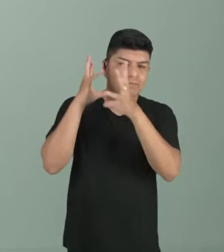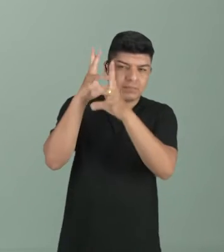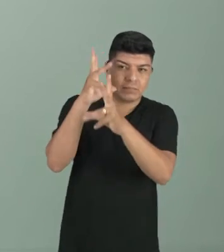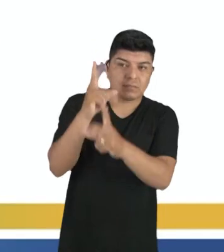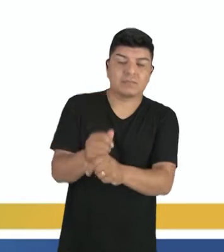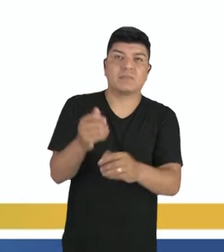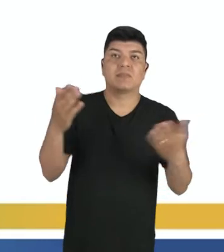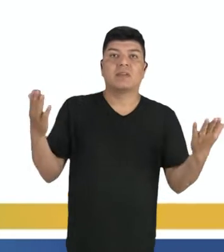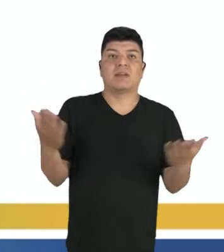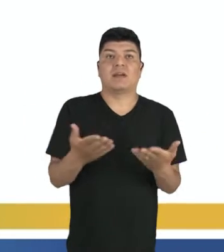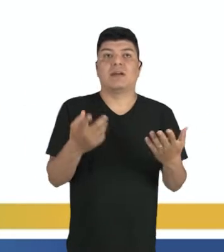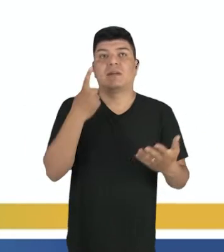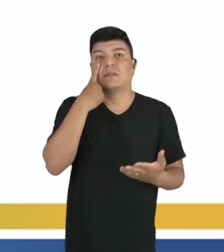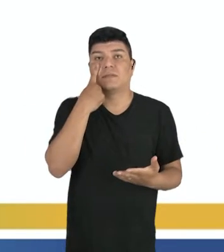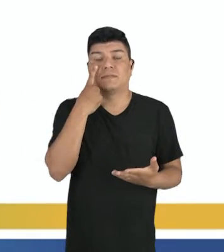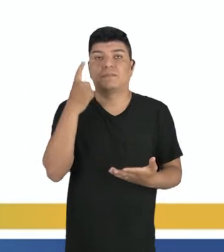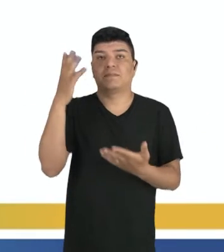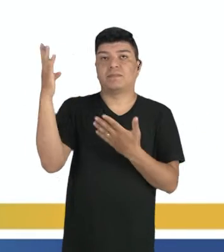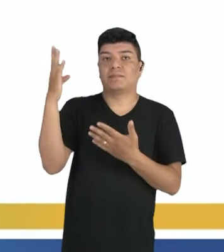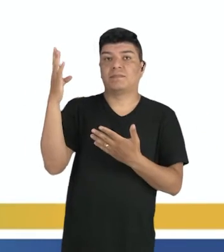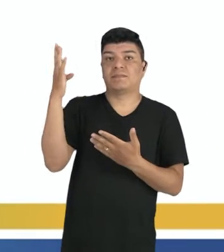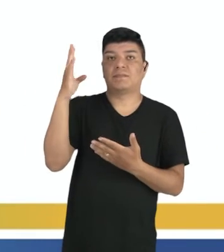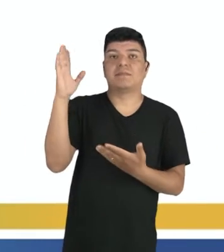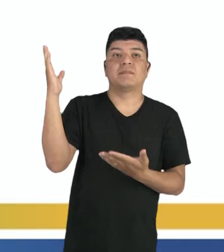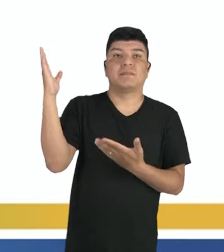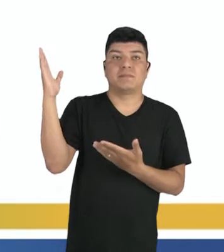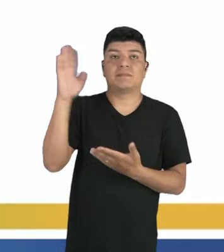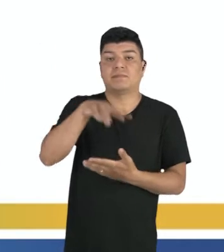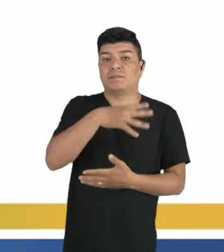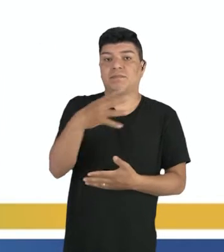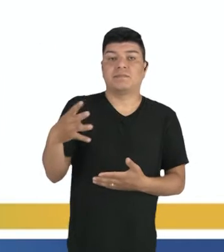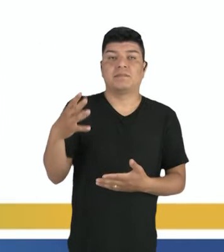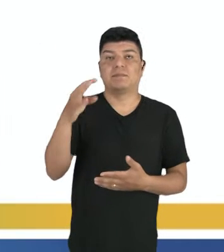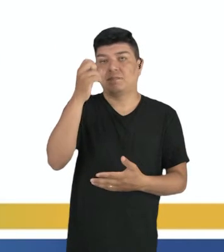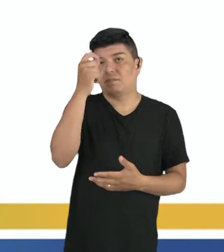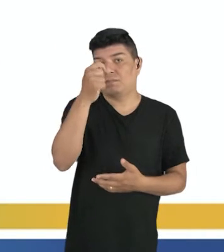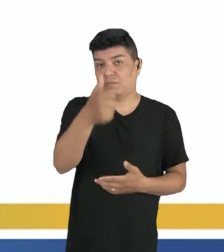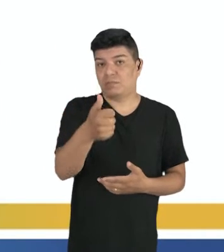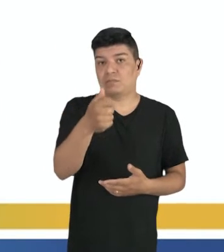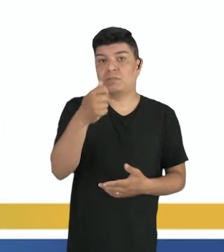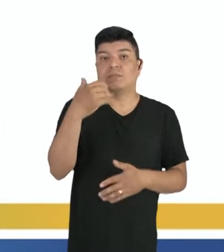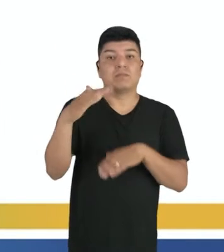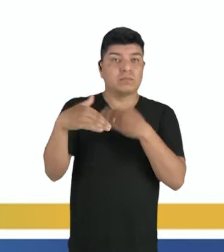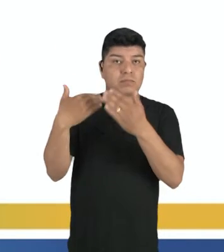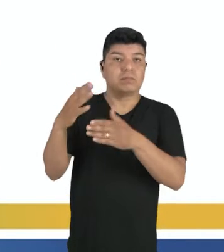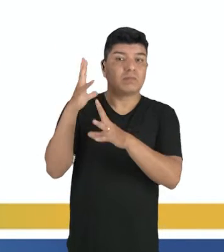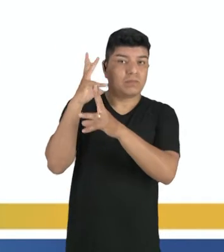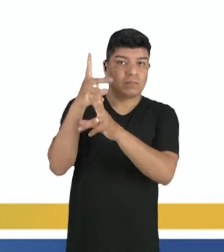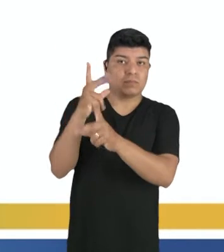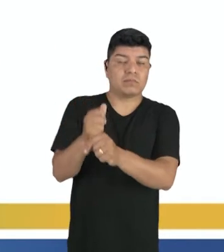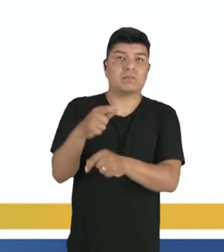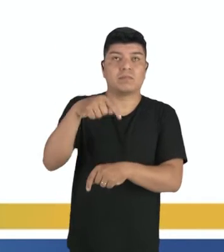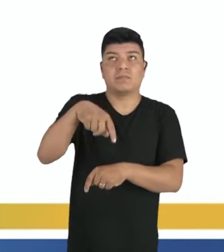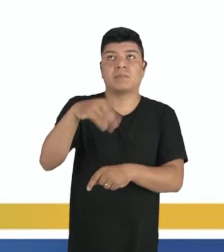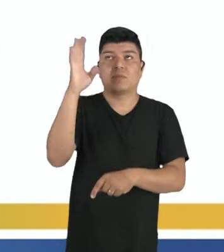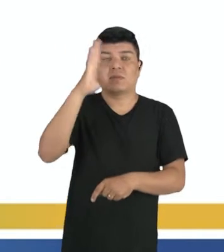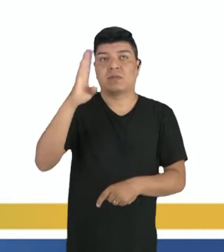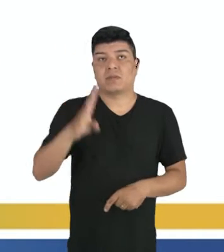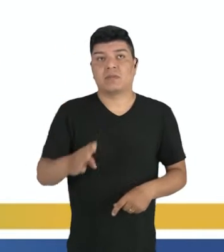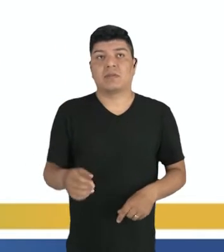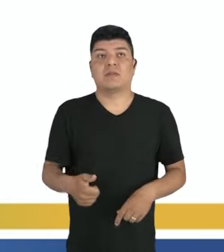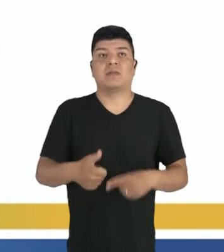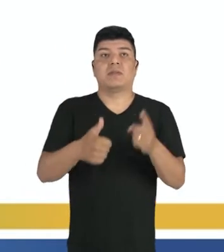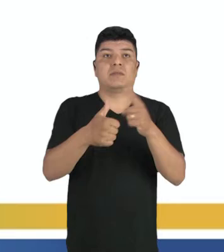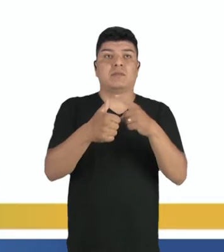recapitular aqui, olha só, para você, esse gráfico que eu trouxe aí, só para a gente recapitular um pouquinho esse processo de industrialização no Brasil. Nós temos aí o